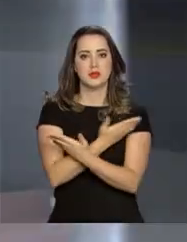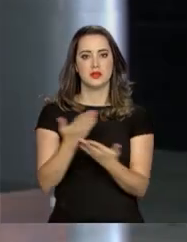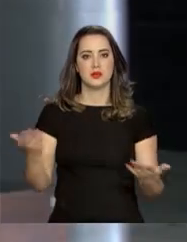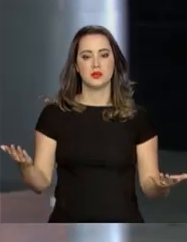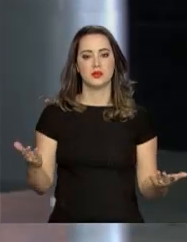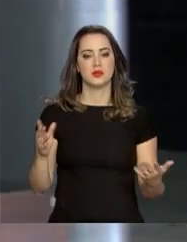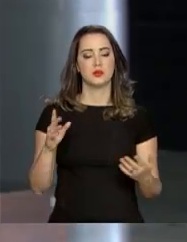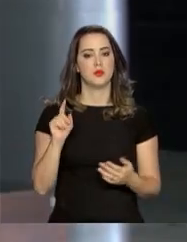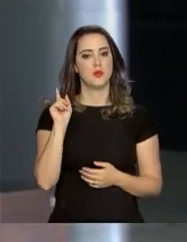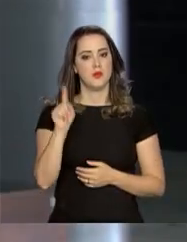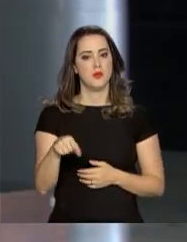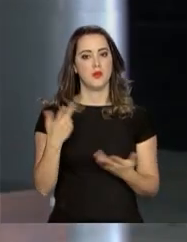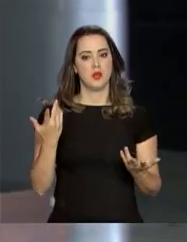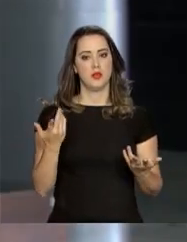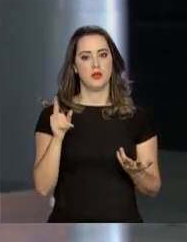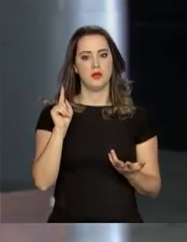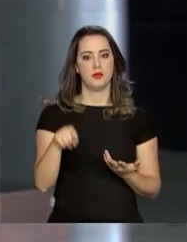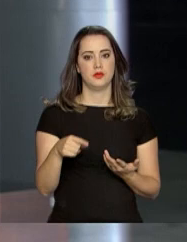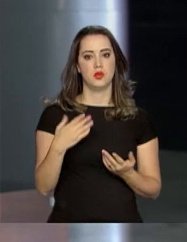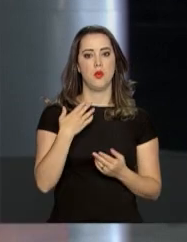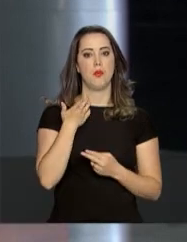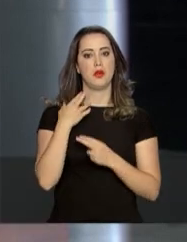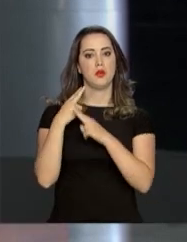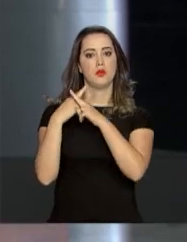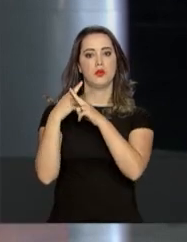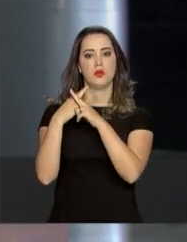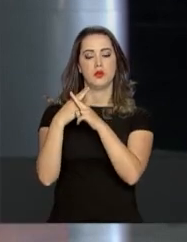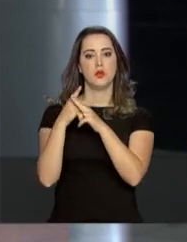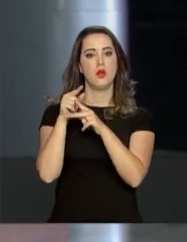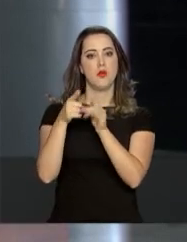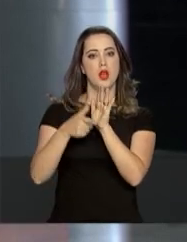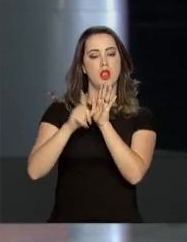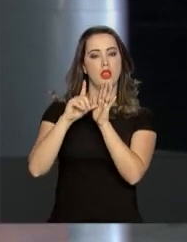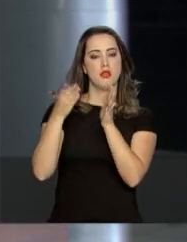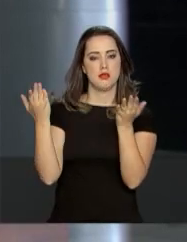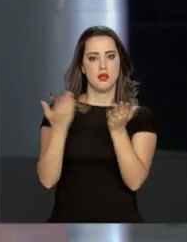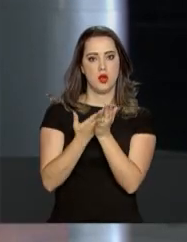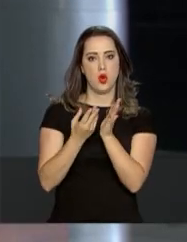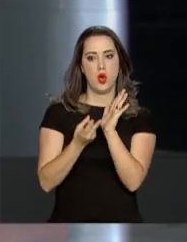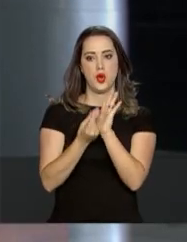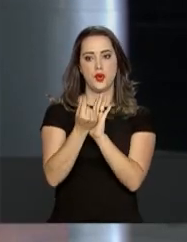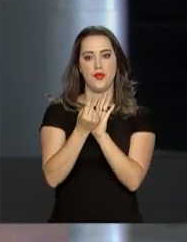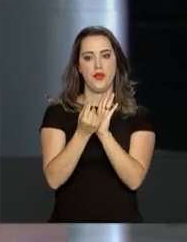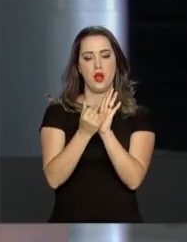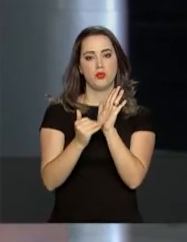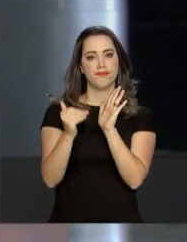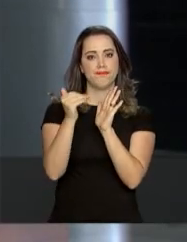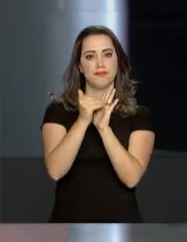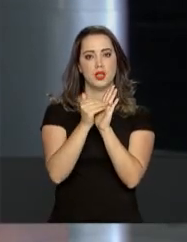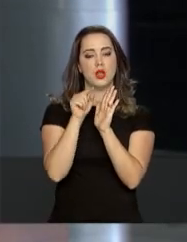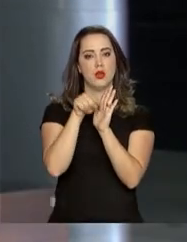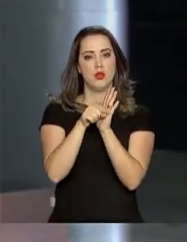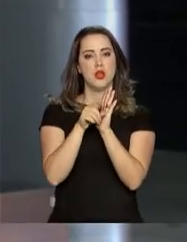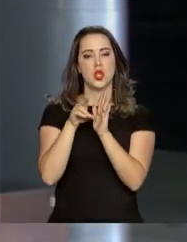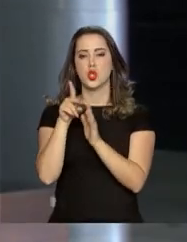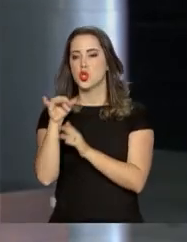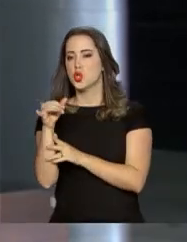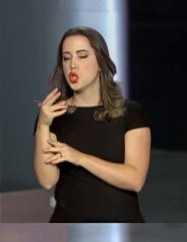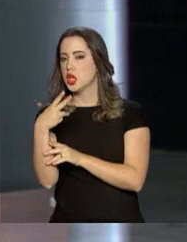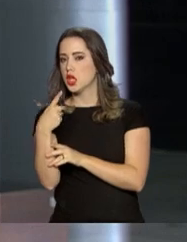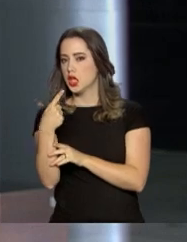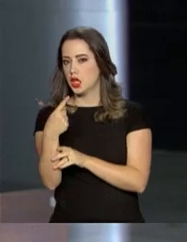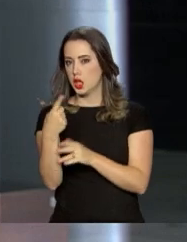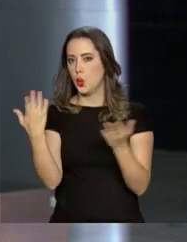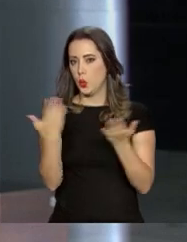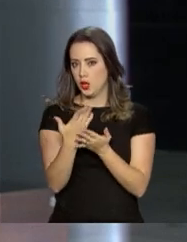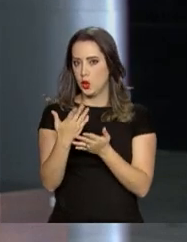uma boa tarde a todos é isso mesmo a caixa econômica federal antecipou esse crédito que estava previsto para o dia 31 de agosto